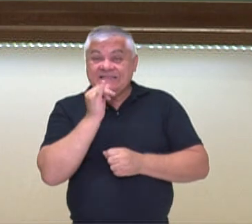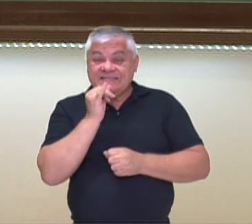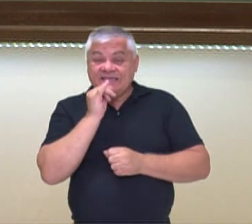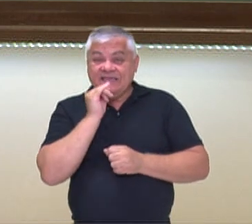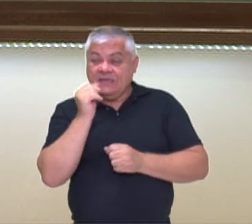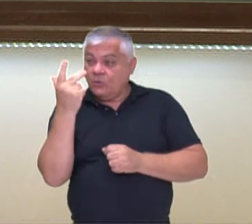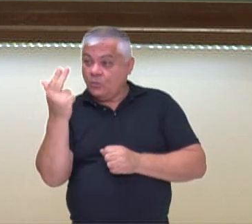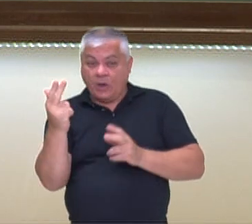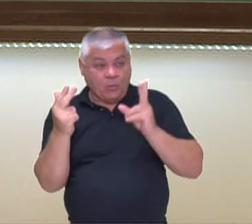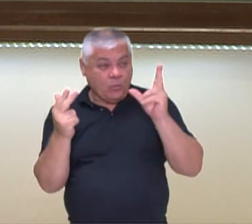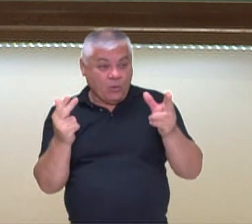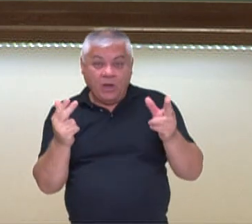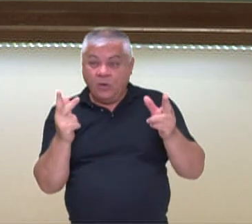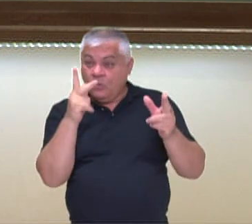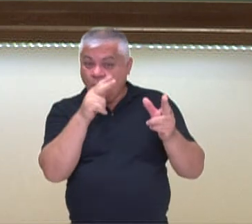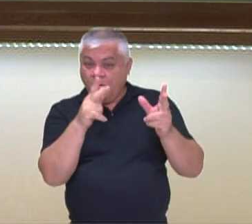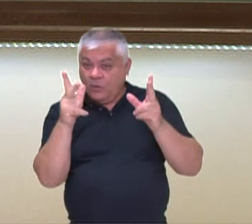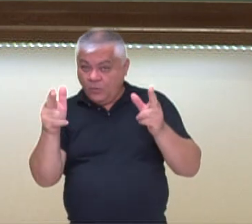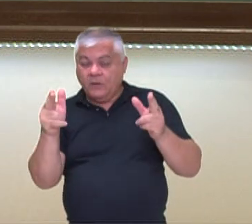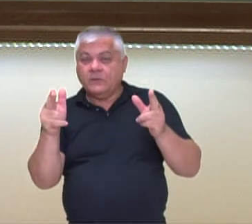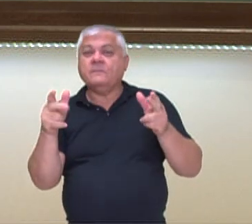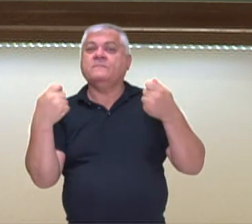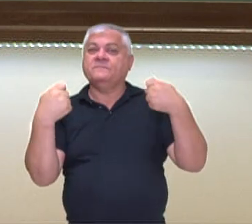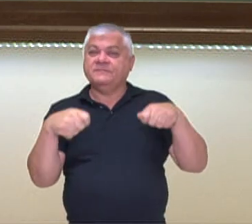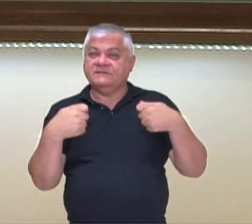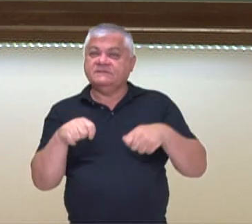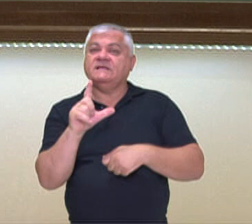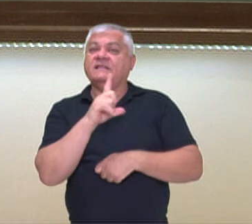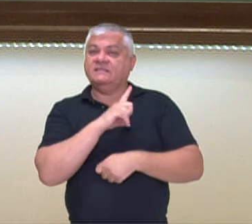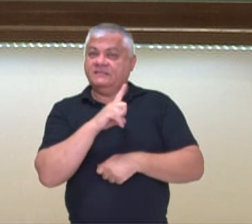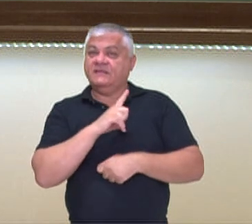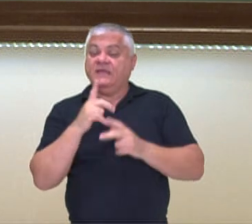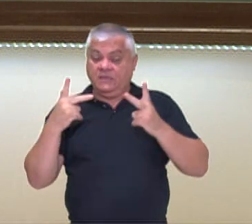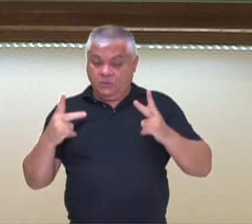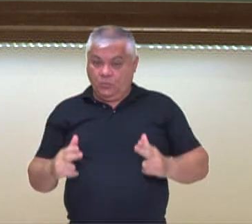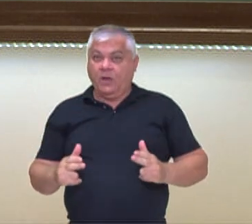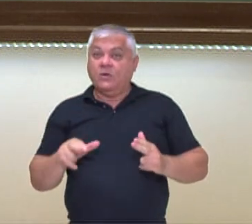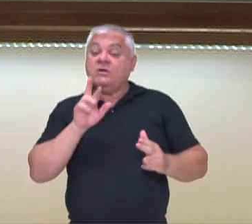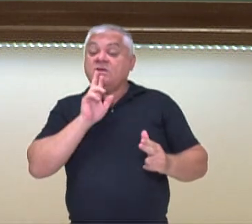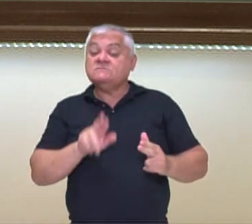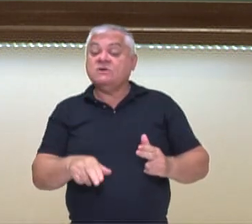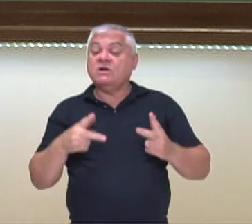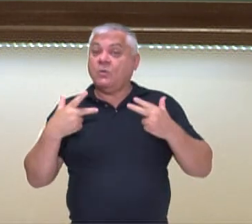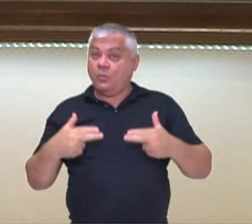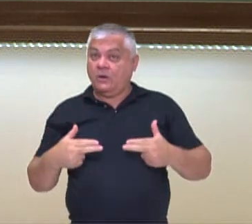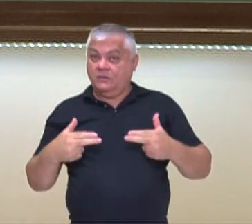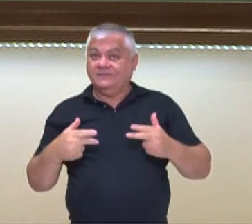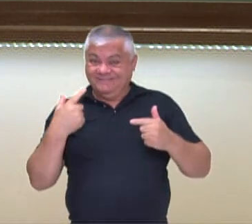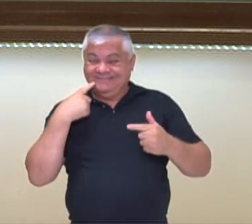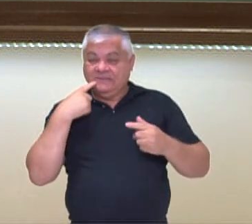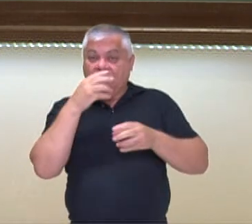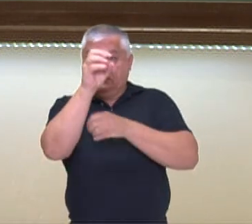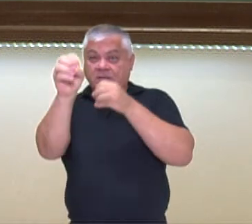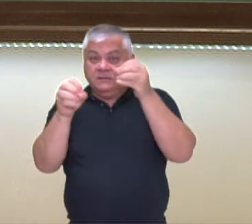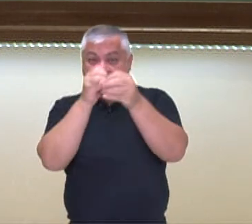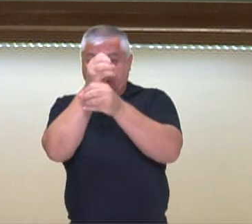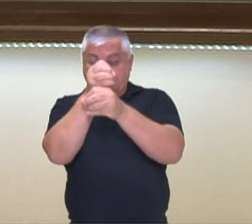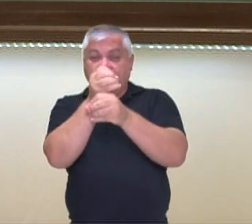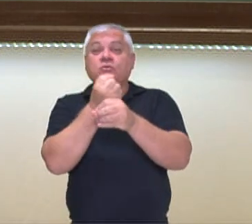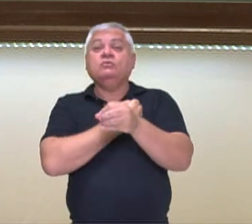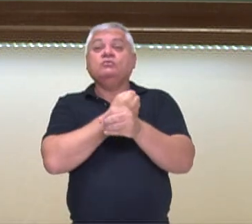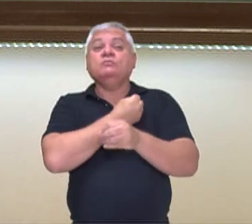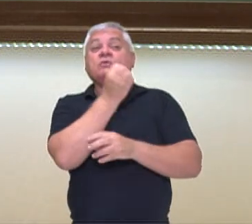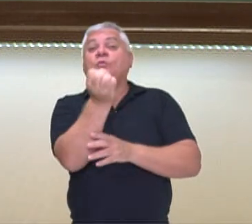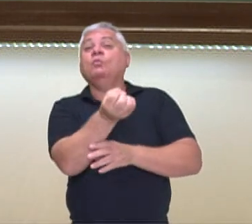mesma quantidade que tiver em reagente, tem que ter nos produtos, tá certo? A gente tem que conservar as massas, porque Lavoisier